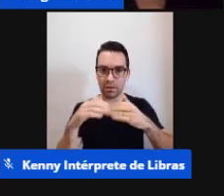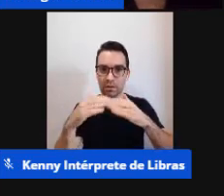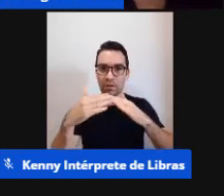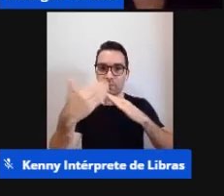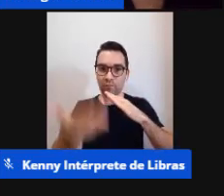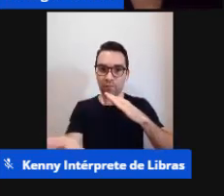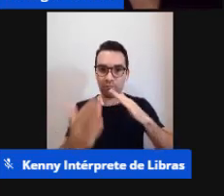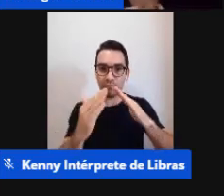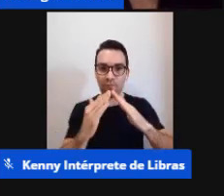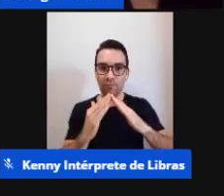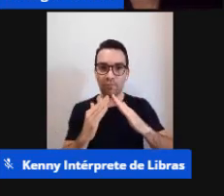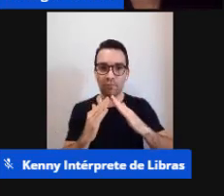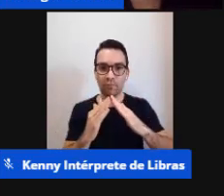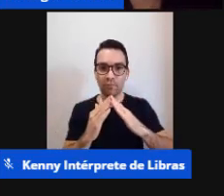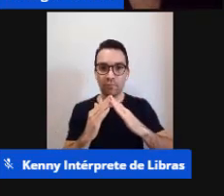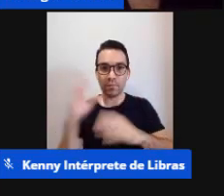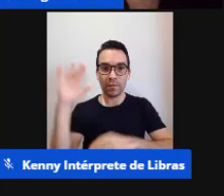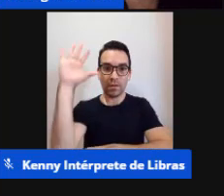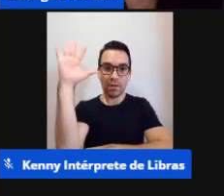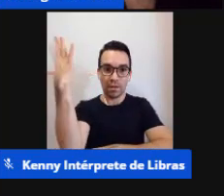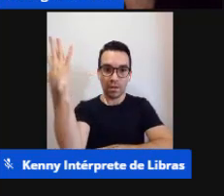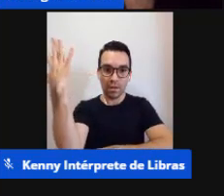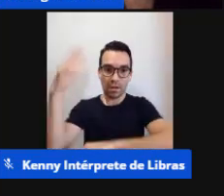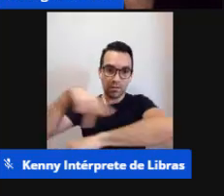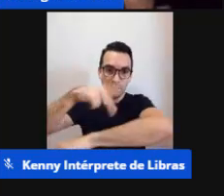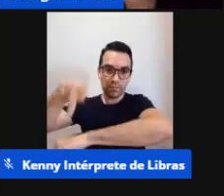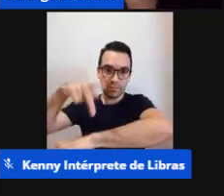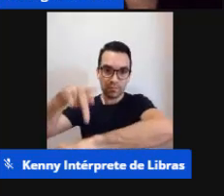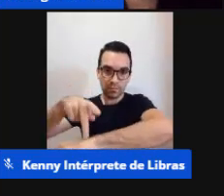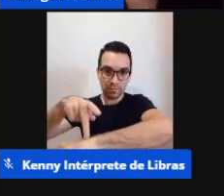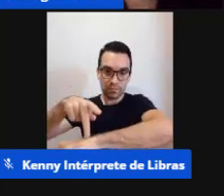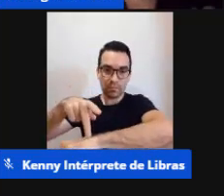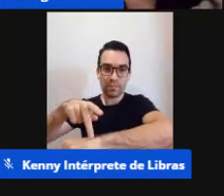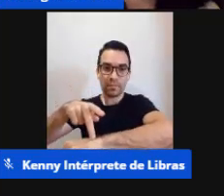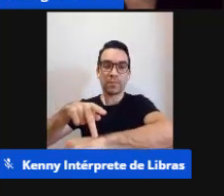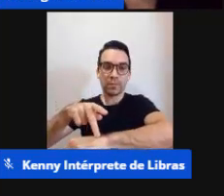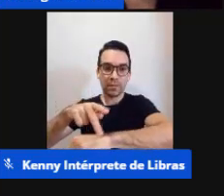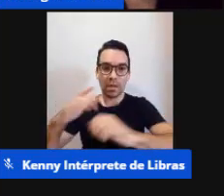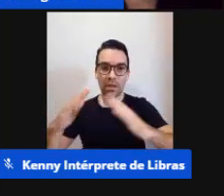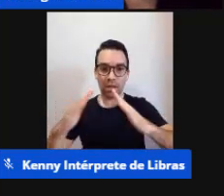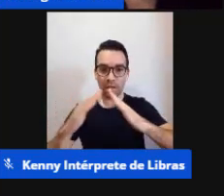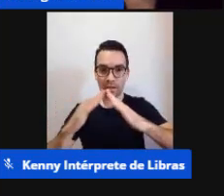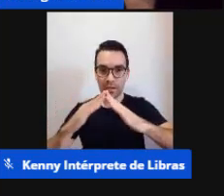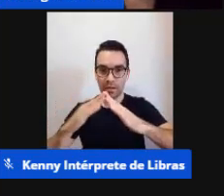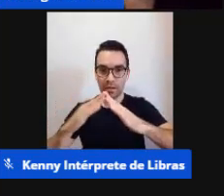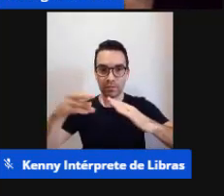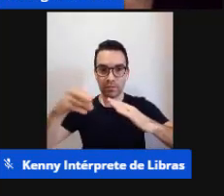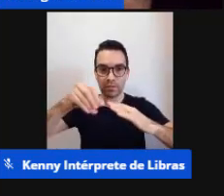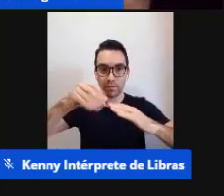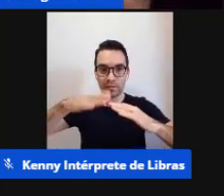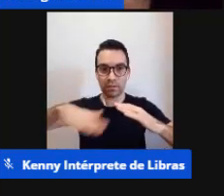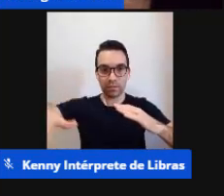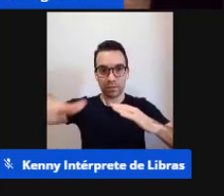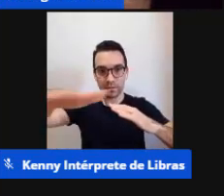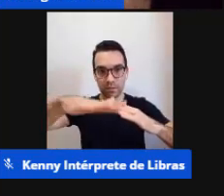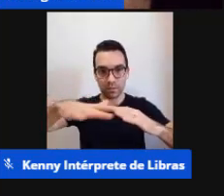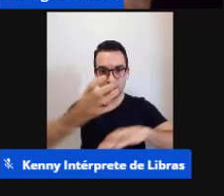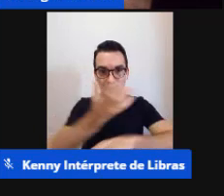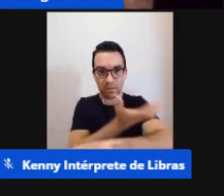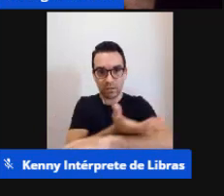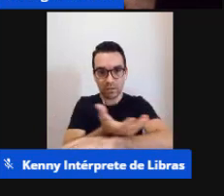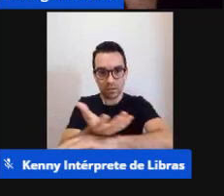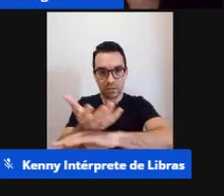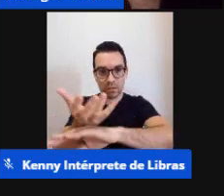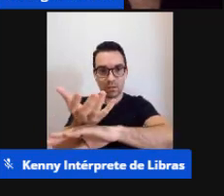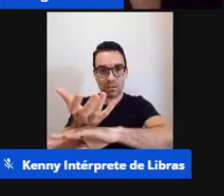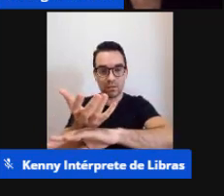embaixo de uma árvore, no quintal, né? Se ela não tem quintal, se ela mora em prédio, ela descer para a área comum,